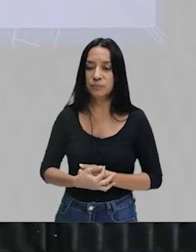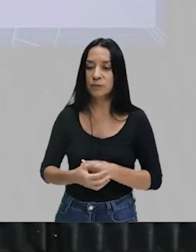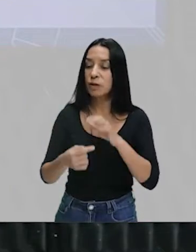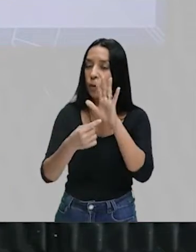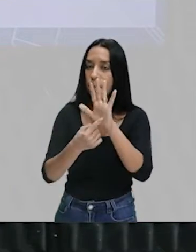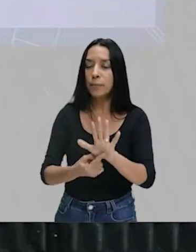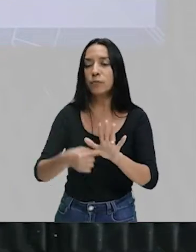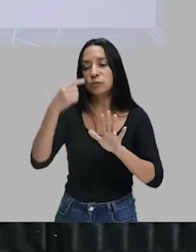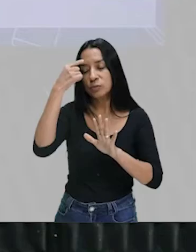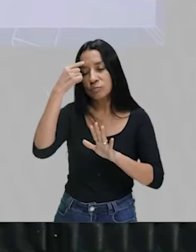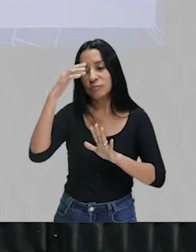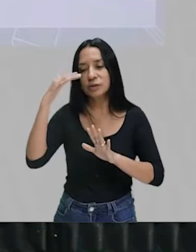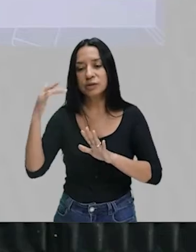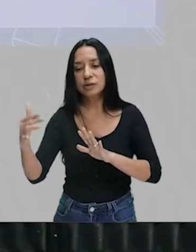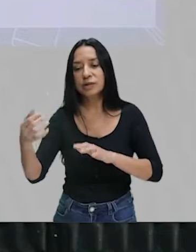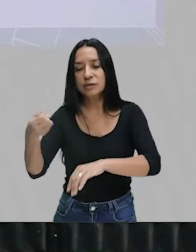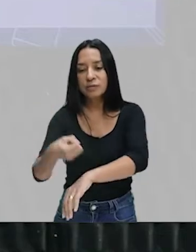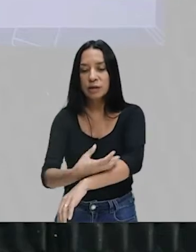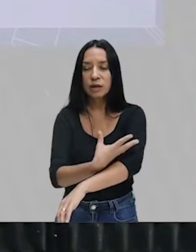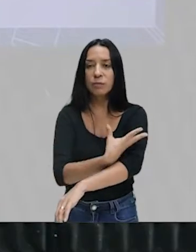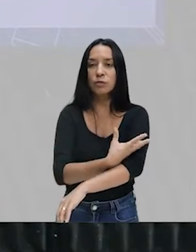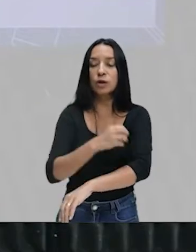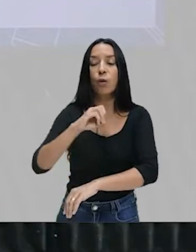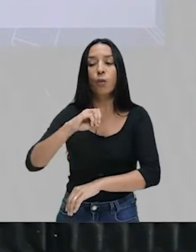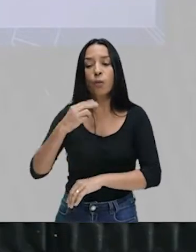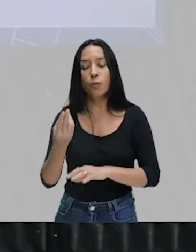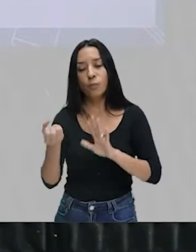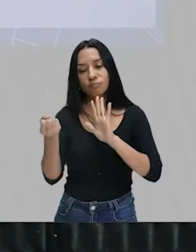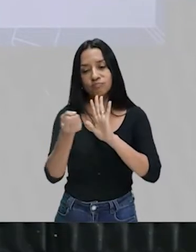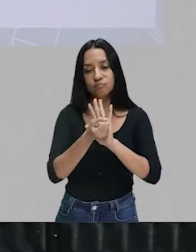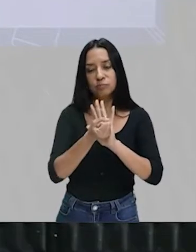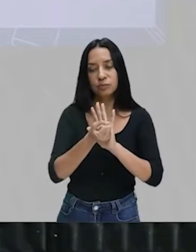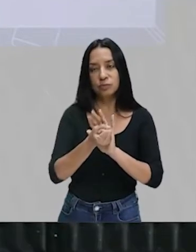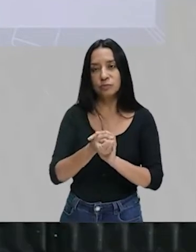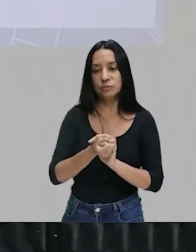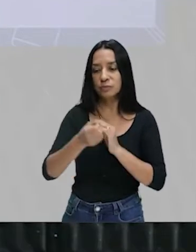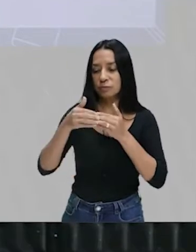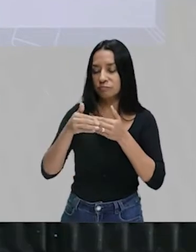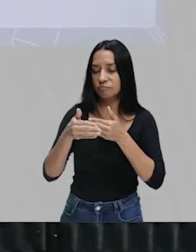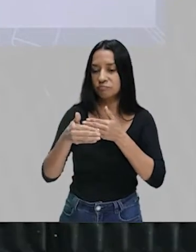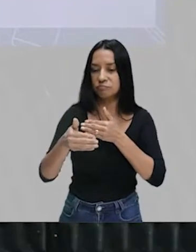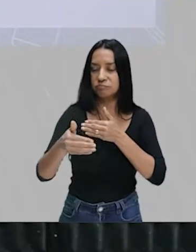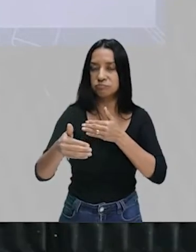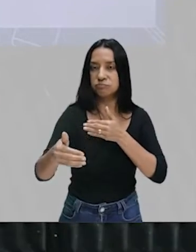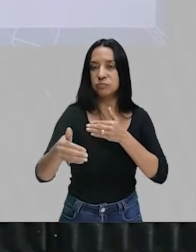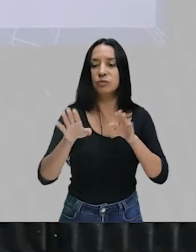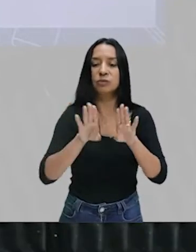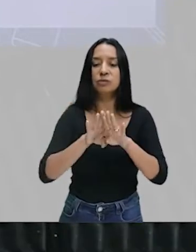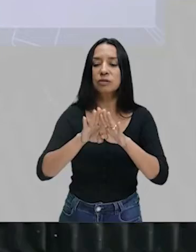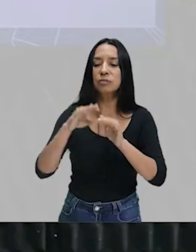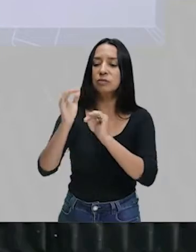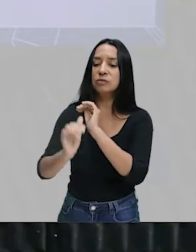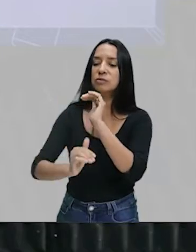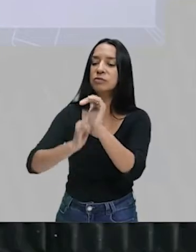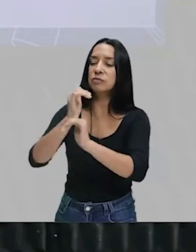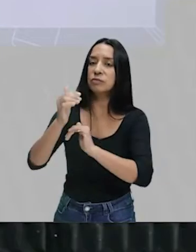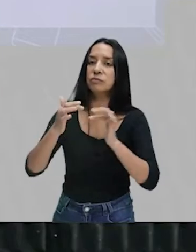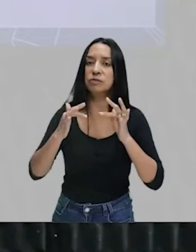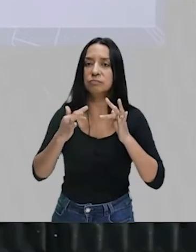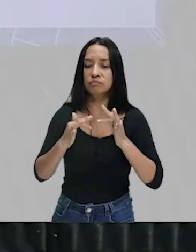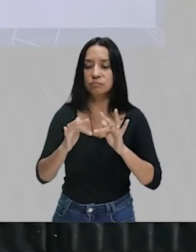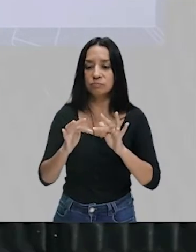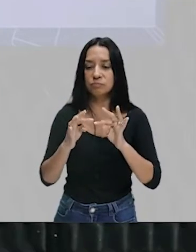uma ideia Uma emoção ou um símbolo e ao longo é bem desse desenvolvimento